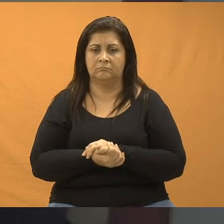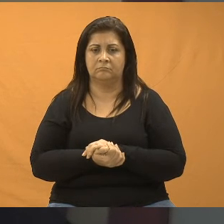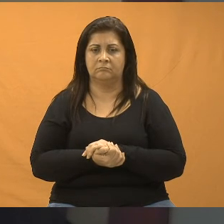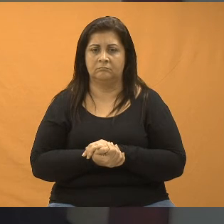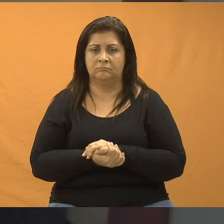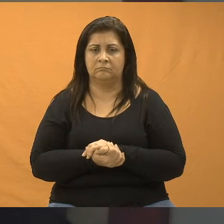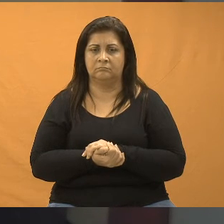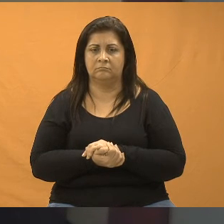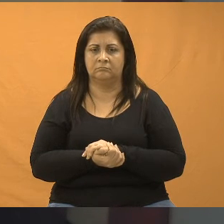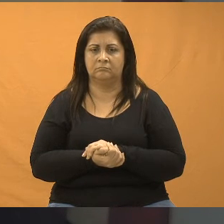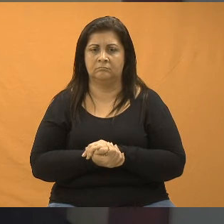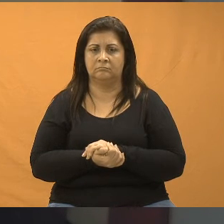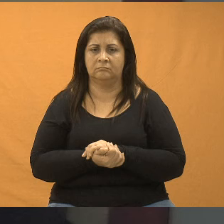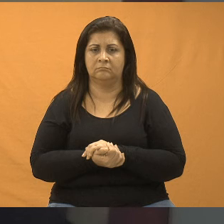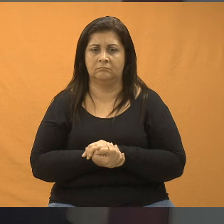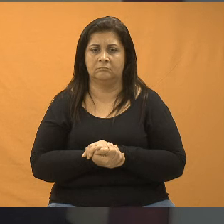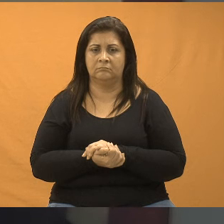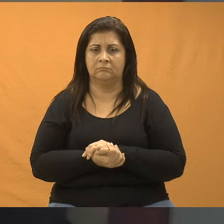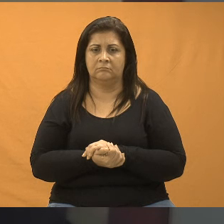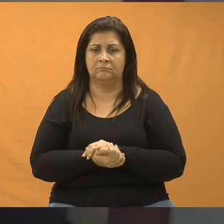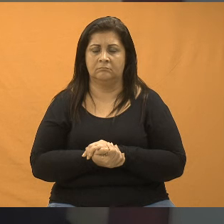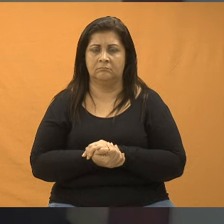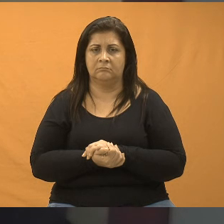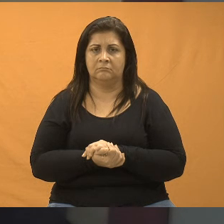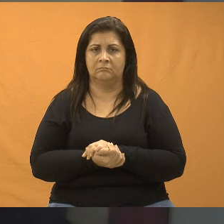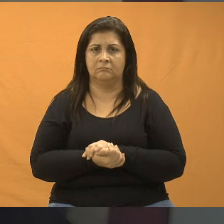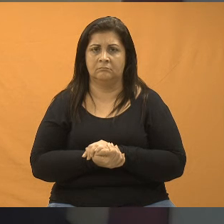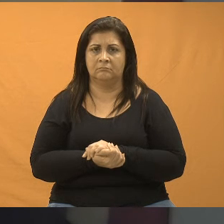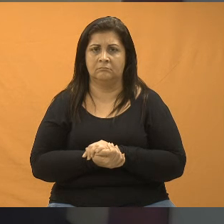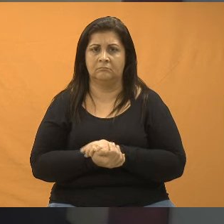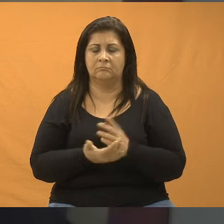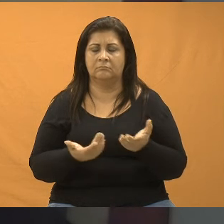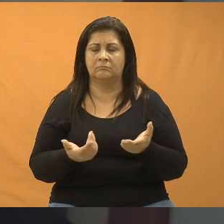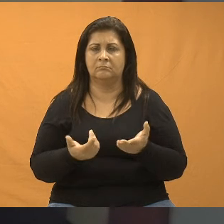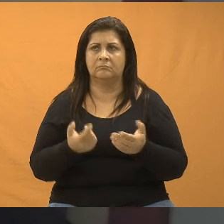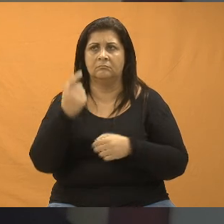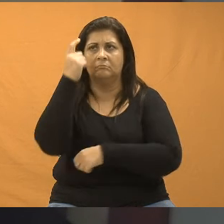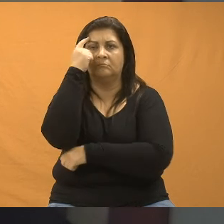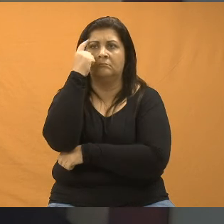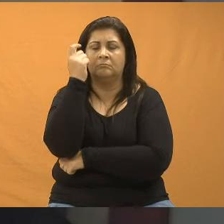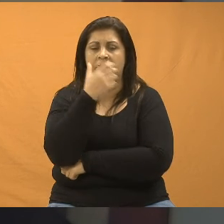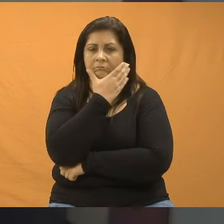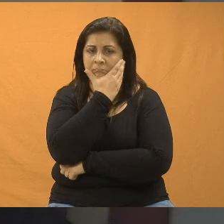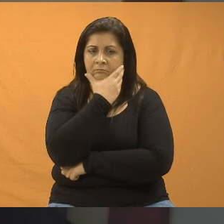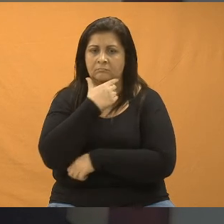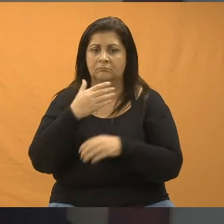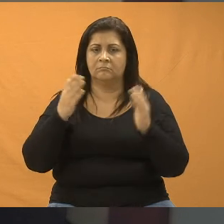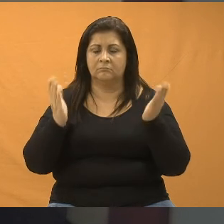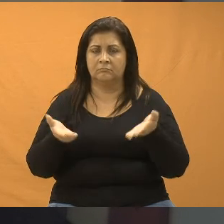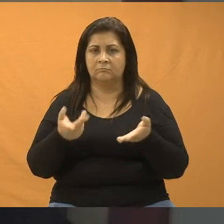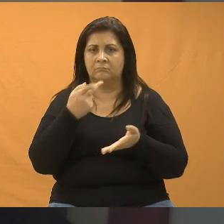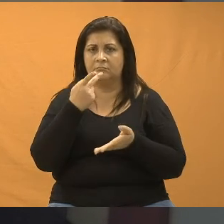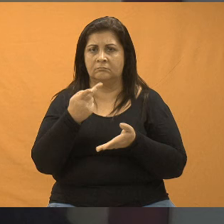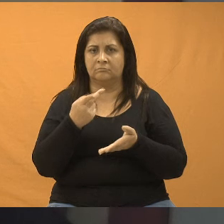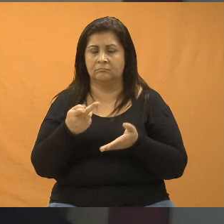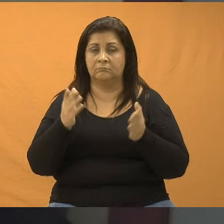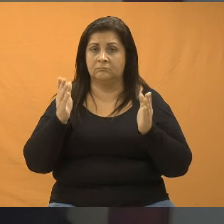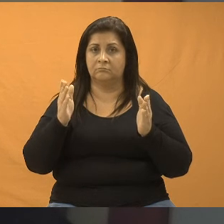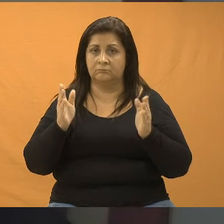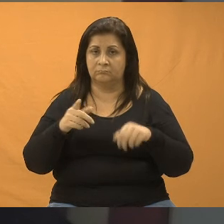espírito da coisa? Agora, aí eu fiquei me perguntando, e agora eu estou falando da